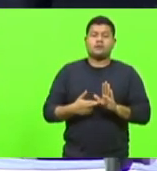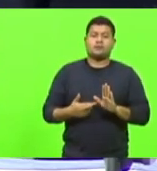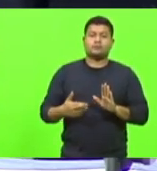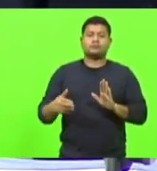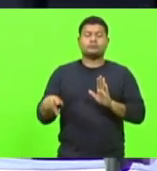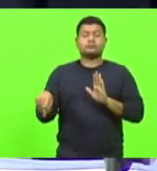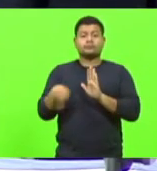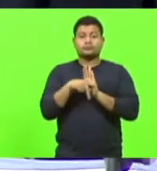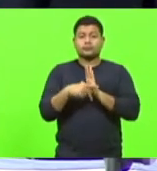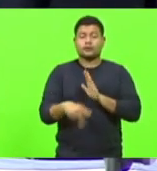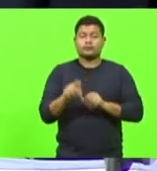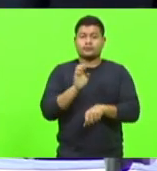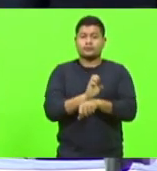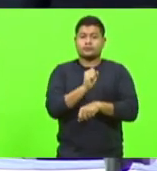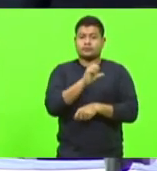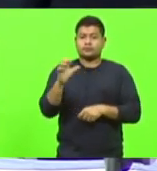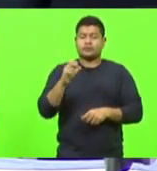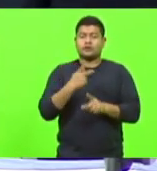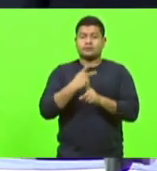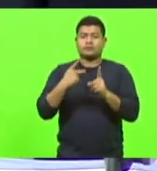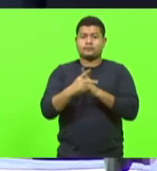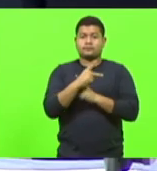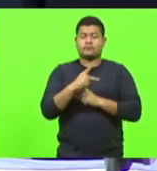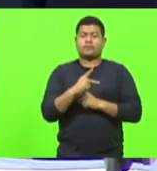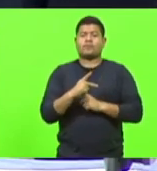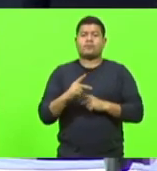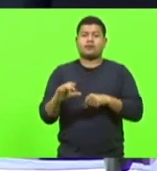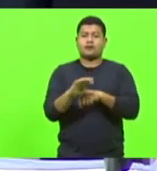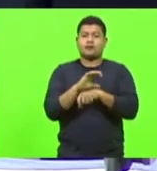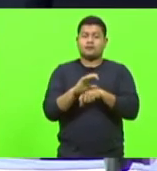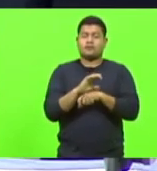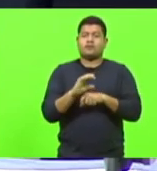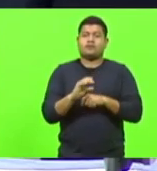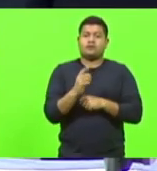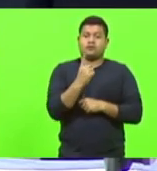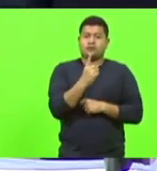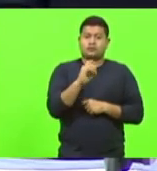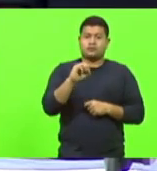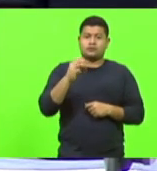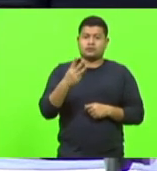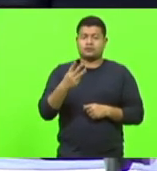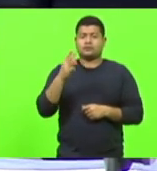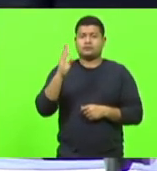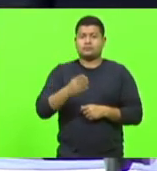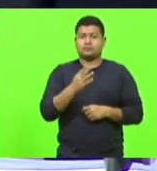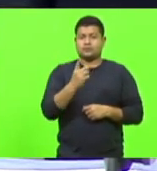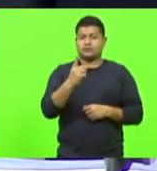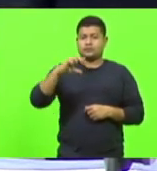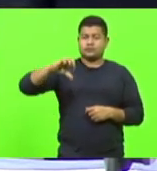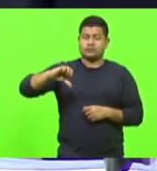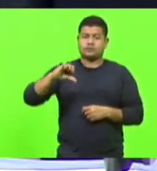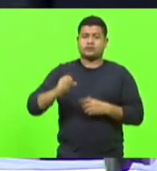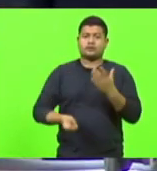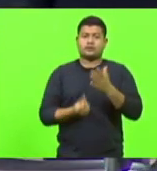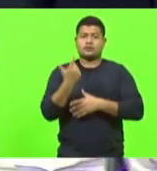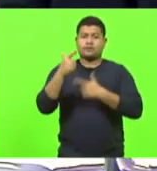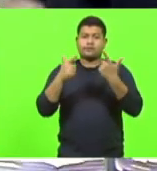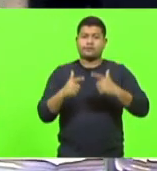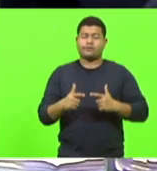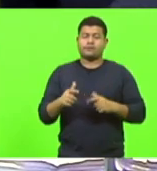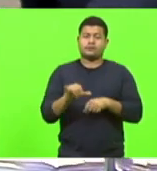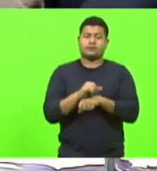social do Estado de Santa Catarina nos termos da emenda à Constituição da República 103 de 2019 e estabelece outras